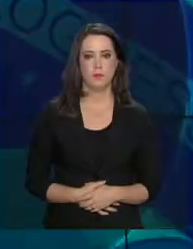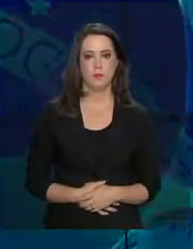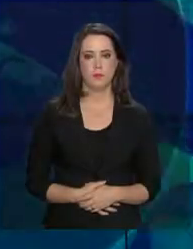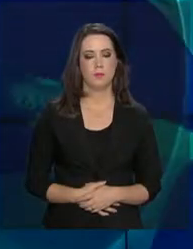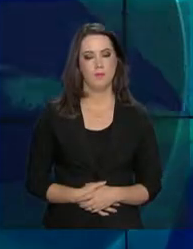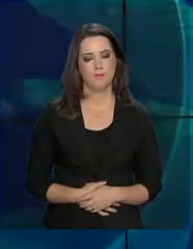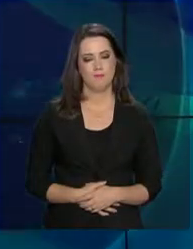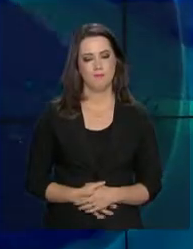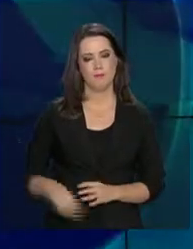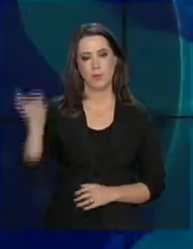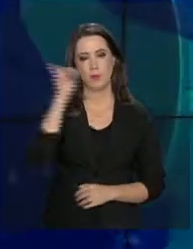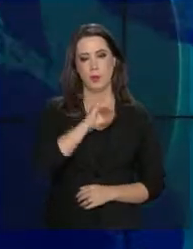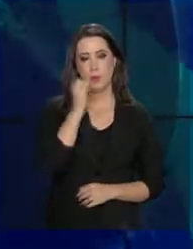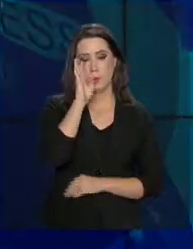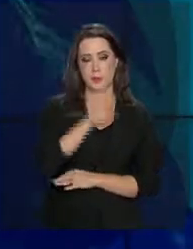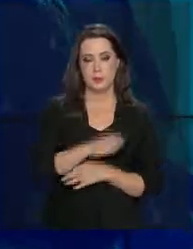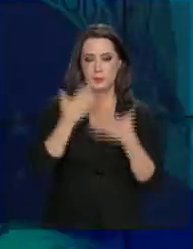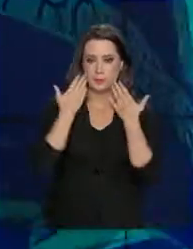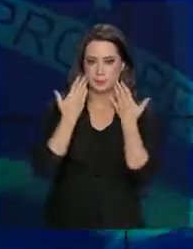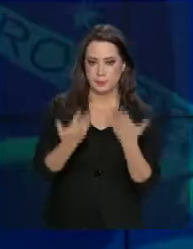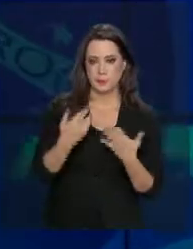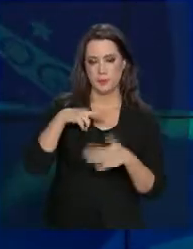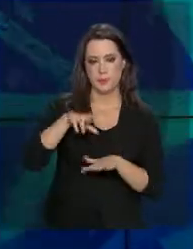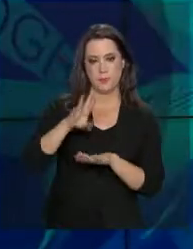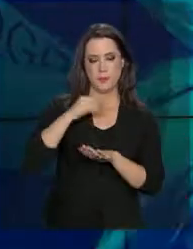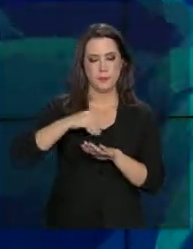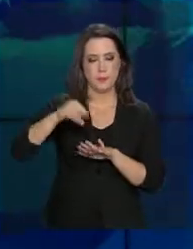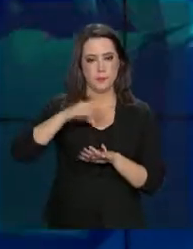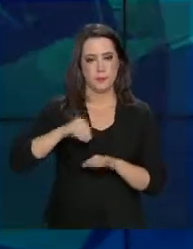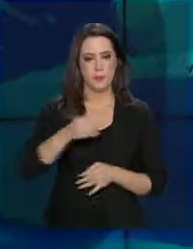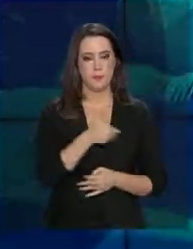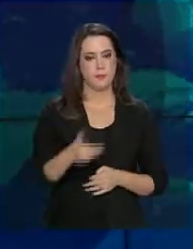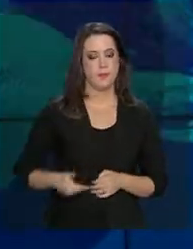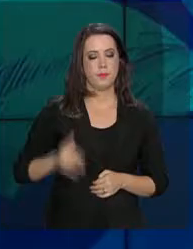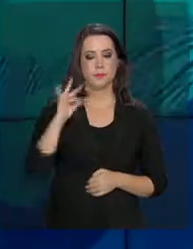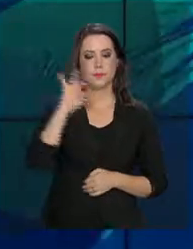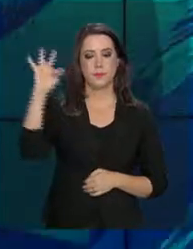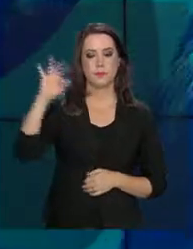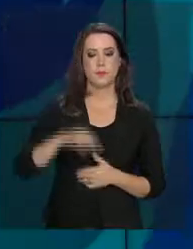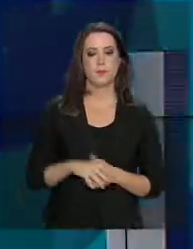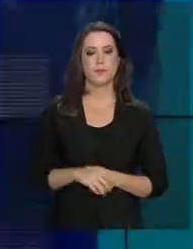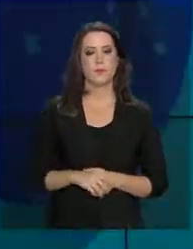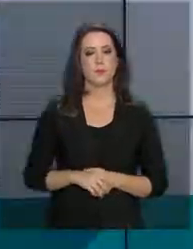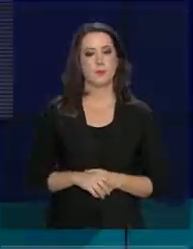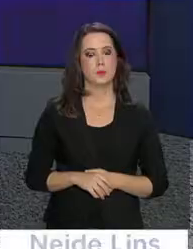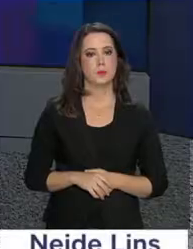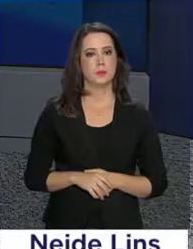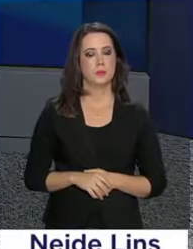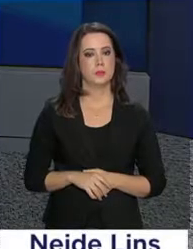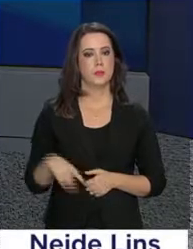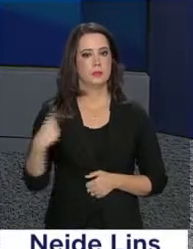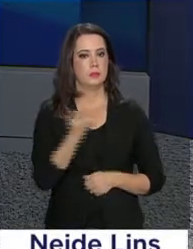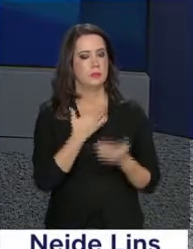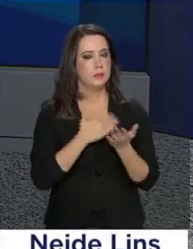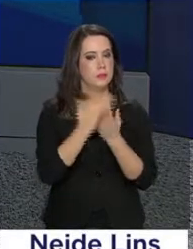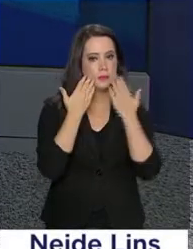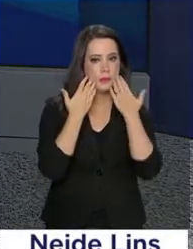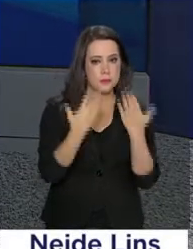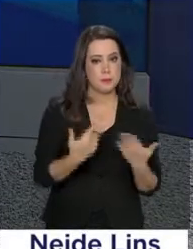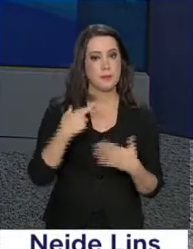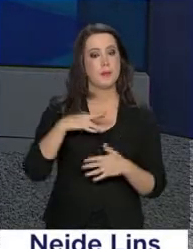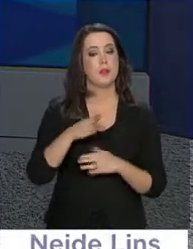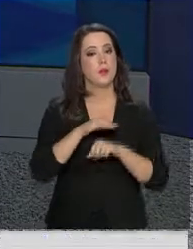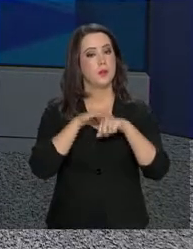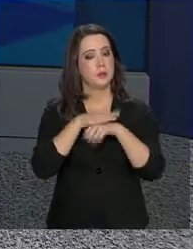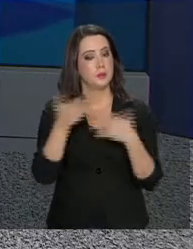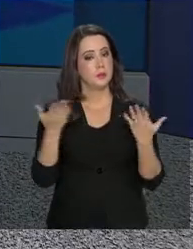olá boa tarde começa agora o repórter nbr com as notícias do governo federal a gente começa esta edição